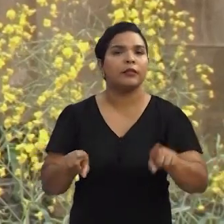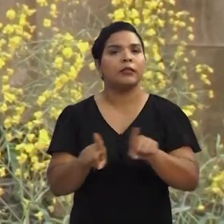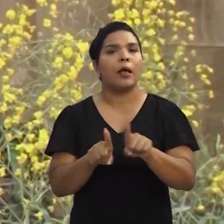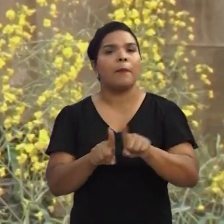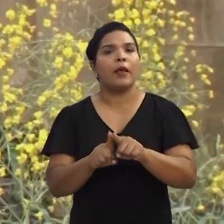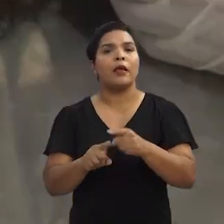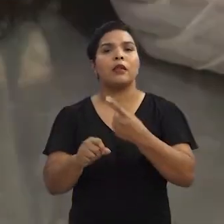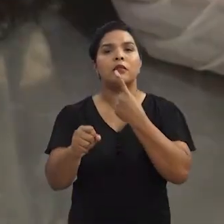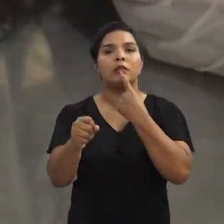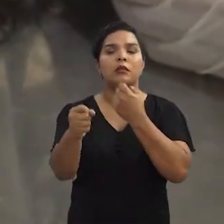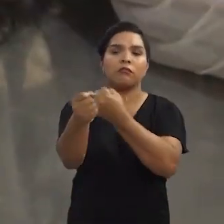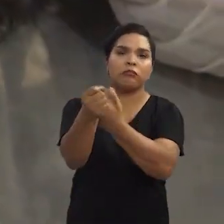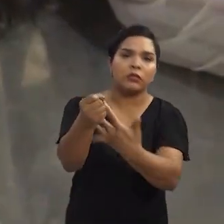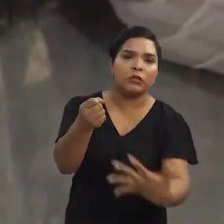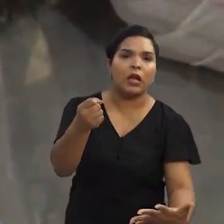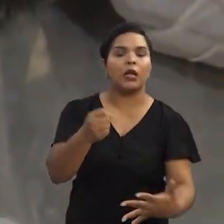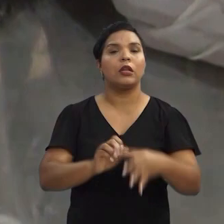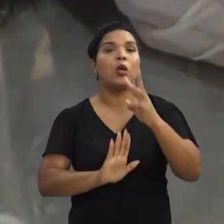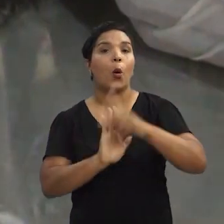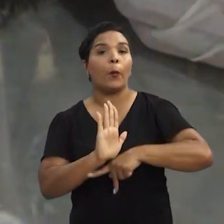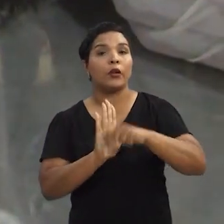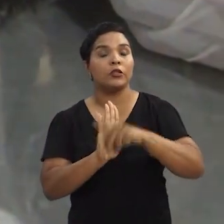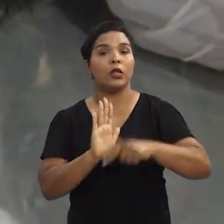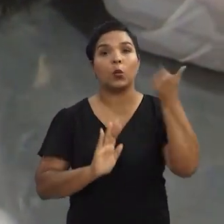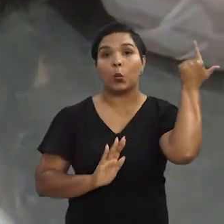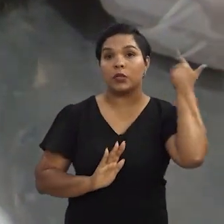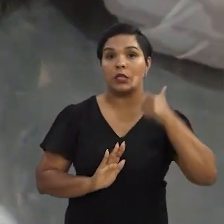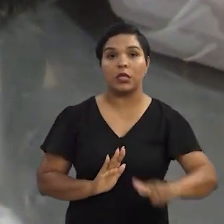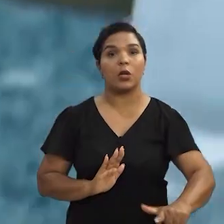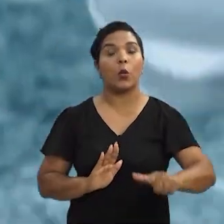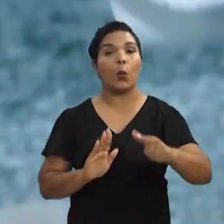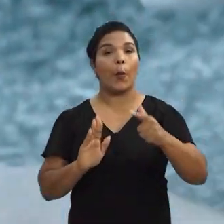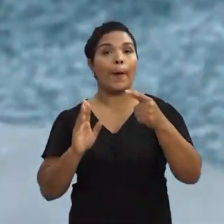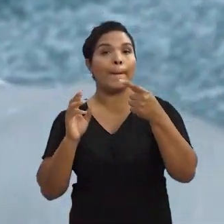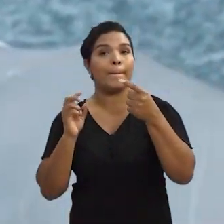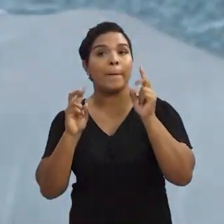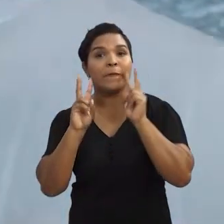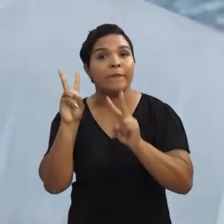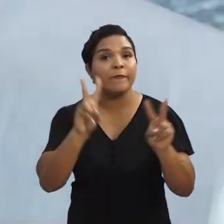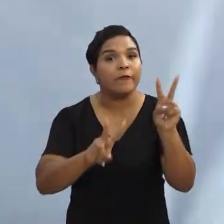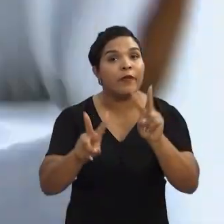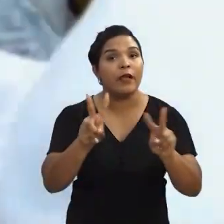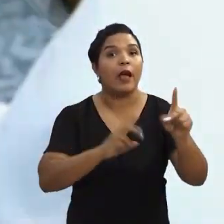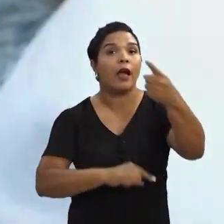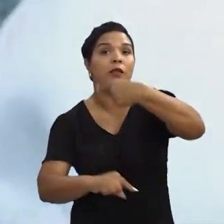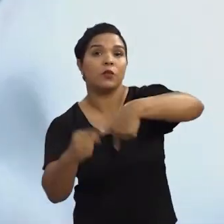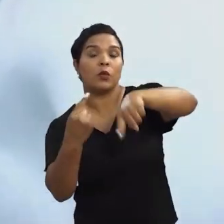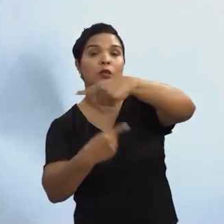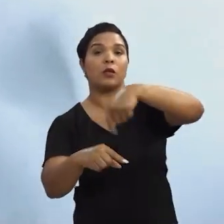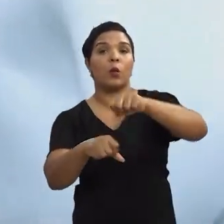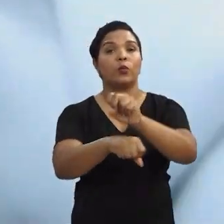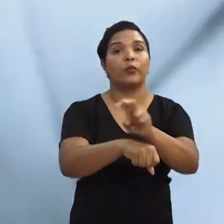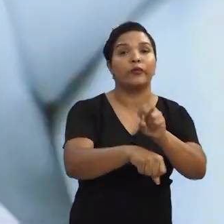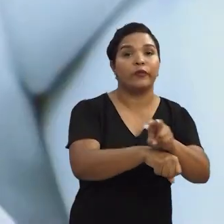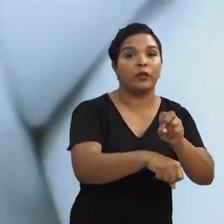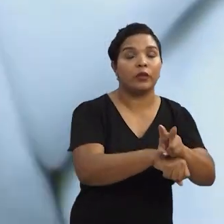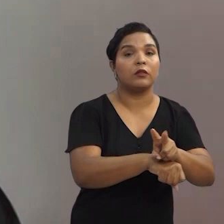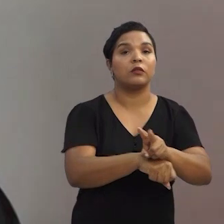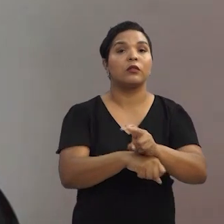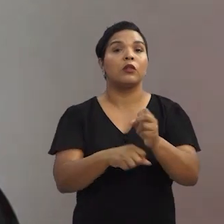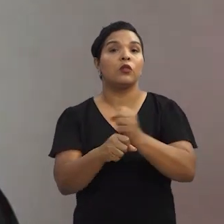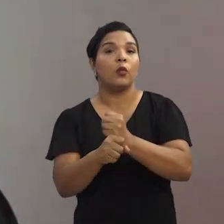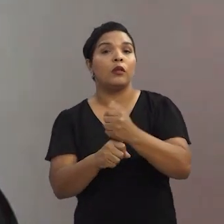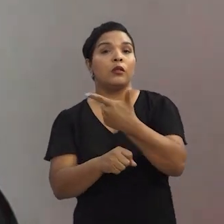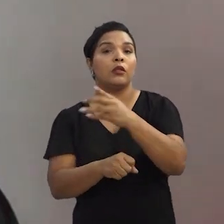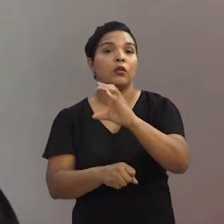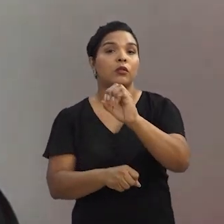fezes, coleta de sangue. Dessa forma o projeto ele conseguiu identificar a introdução do vírus no Rio Grande do Sul no final